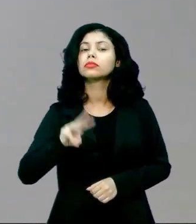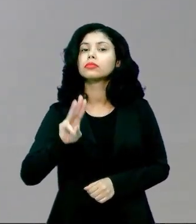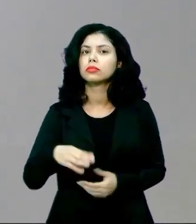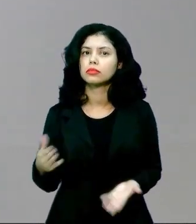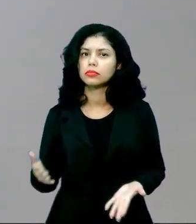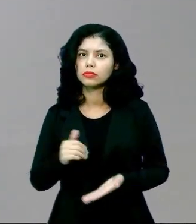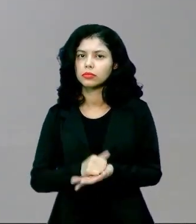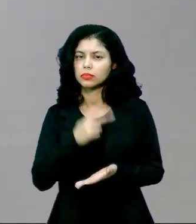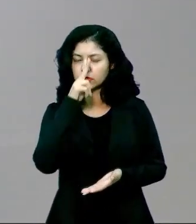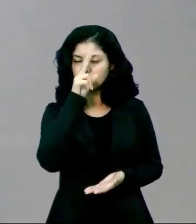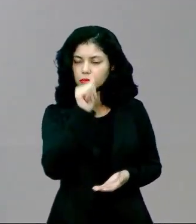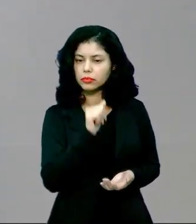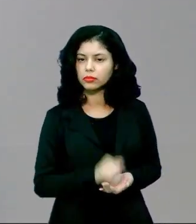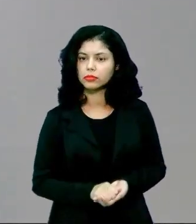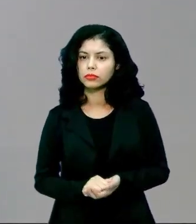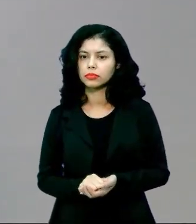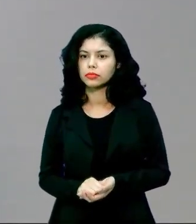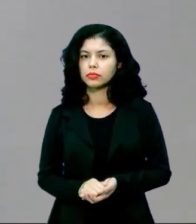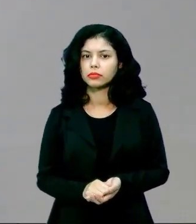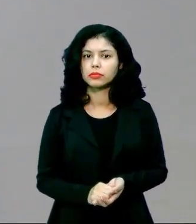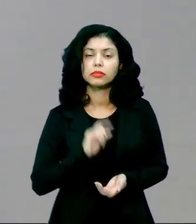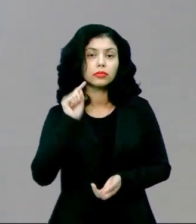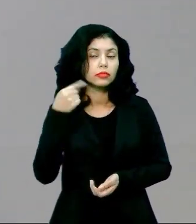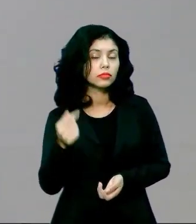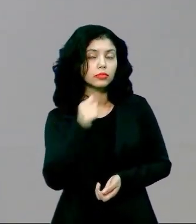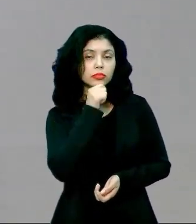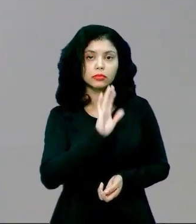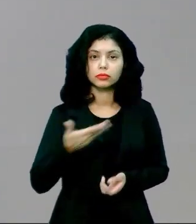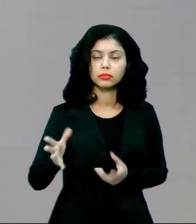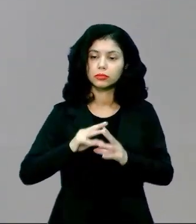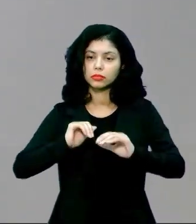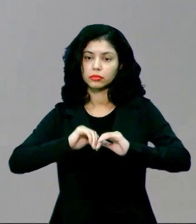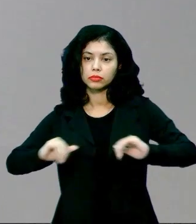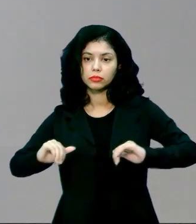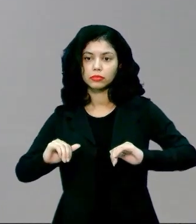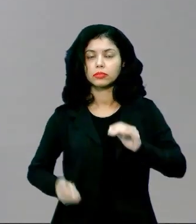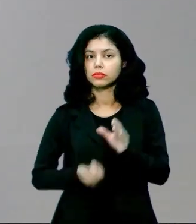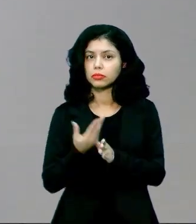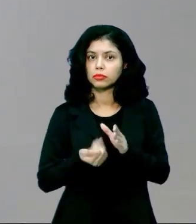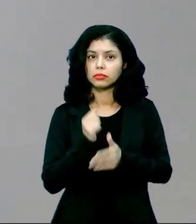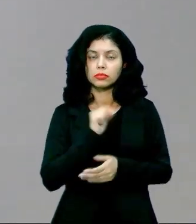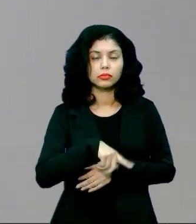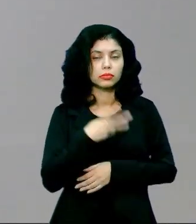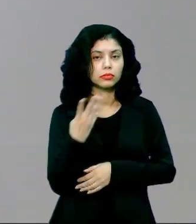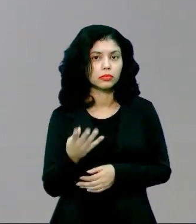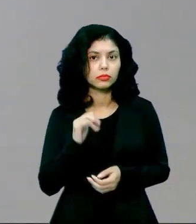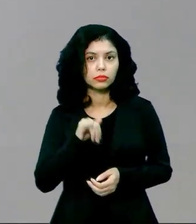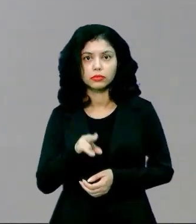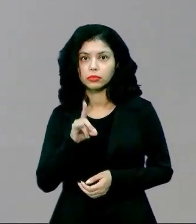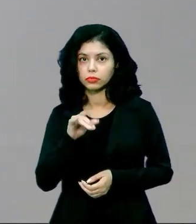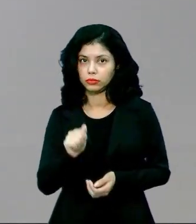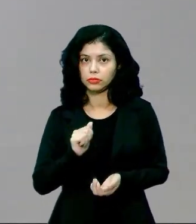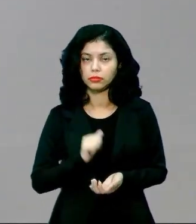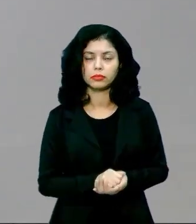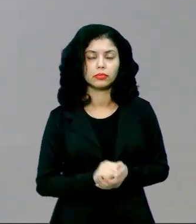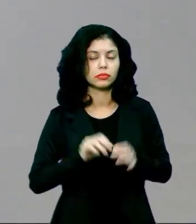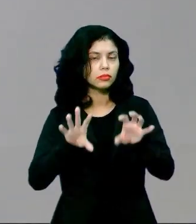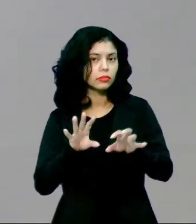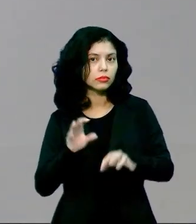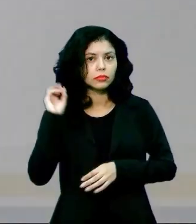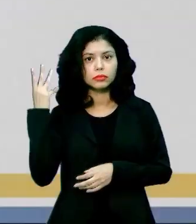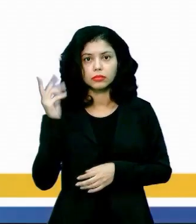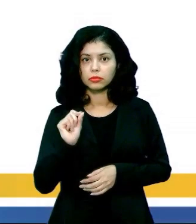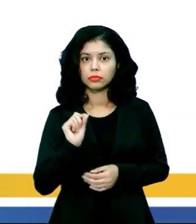é o eletrólito mais forte? O eletrólito mais forte é aquele que, quando dissociado, produz a maior quantidade de íons. Logo,